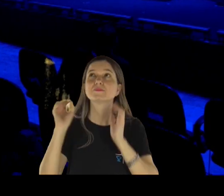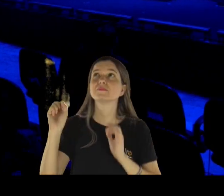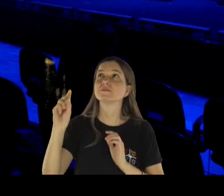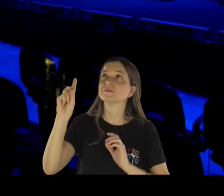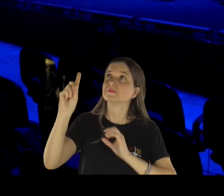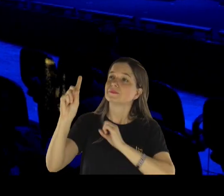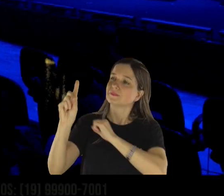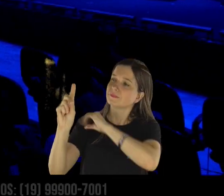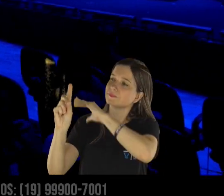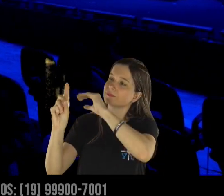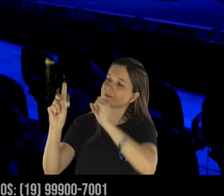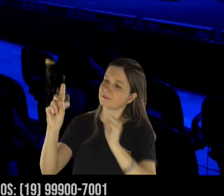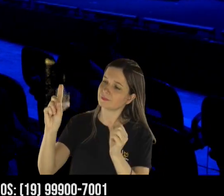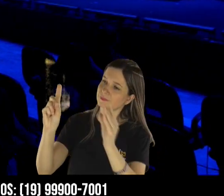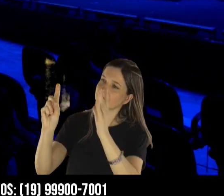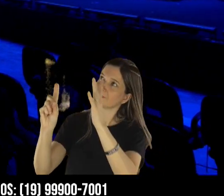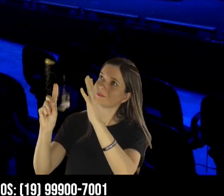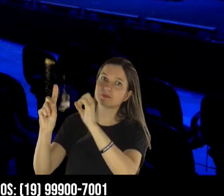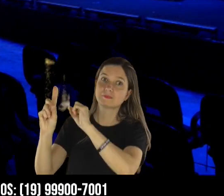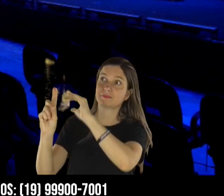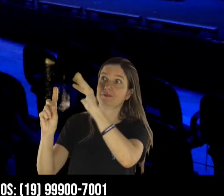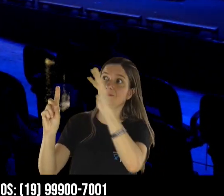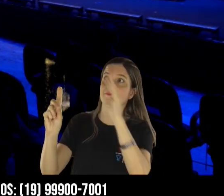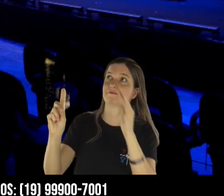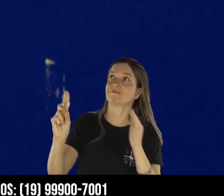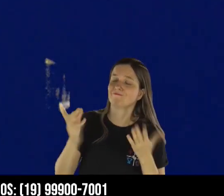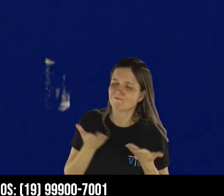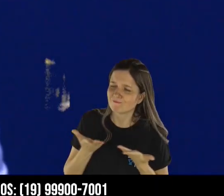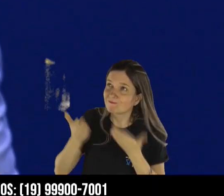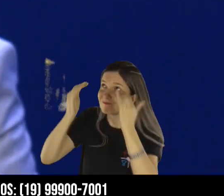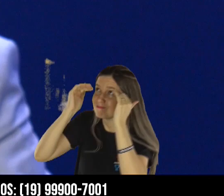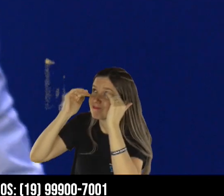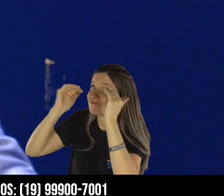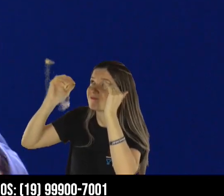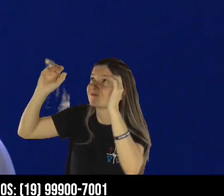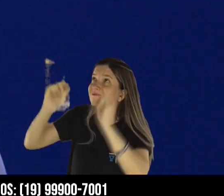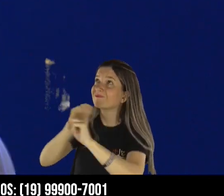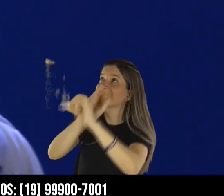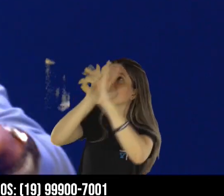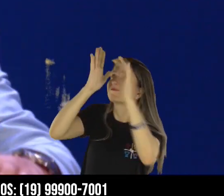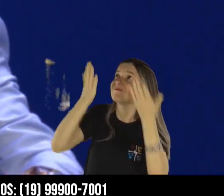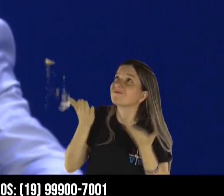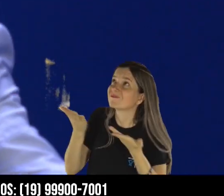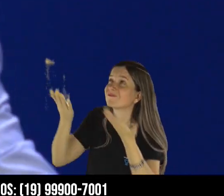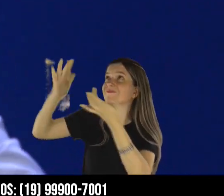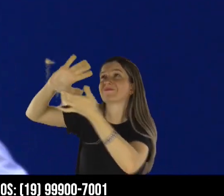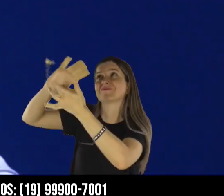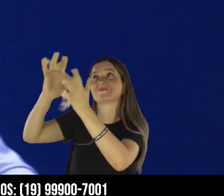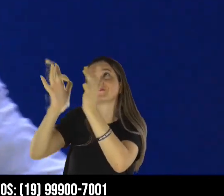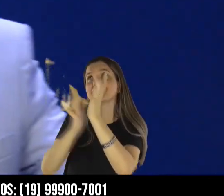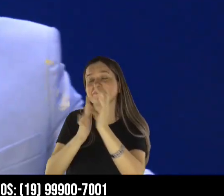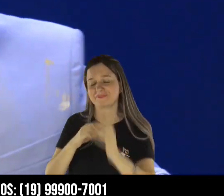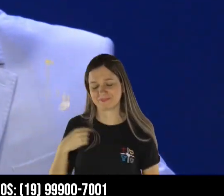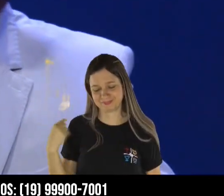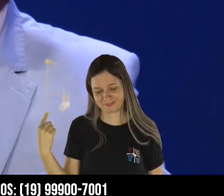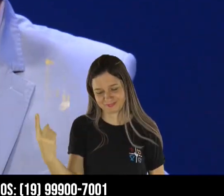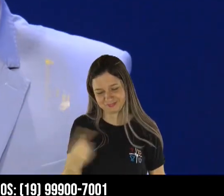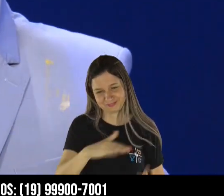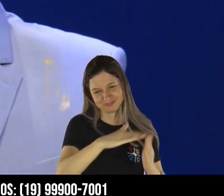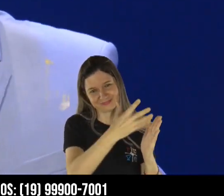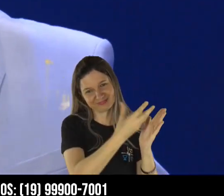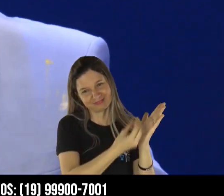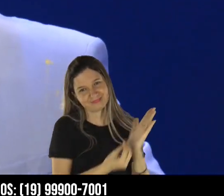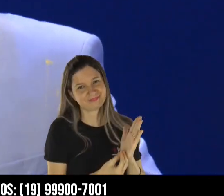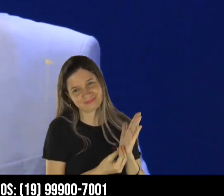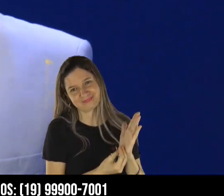Glória a Jesus. Toda honra, toda glória seja dada a Jesus. Nós estamos aqui